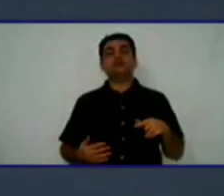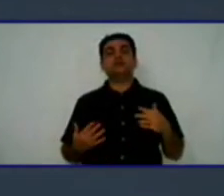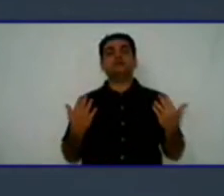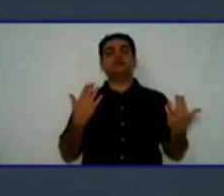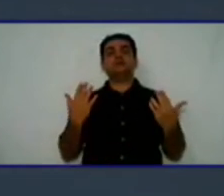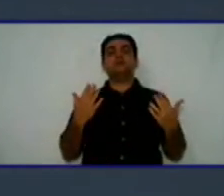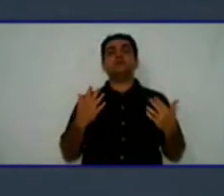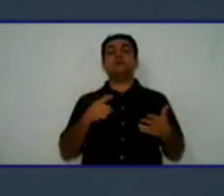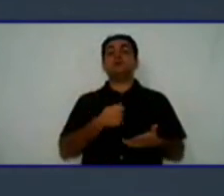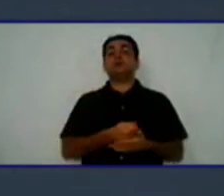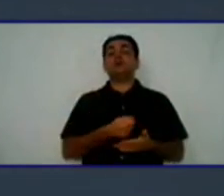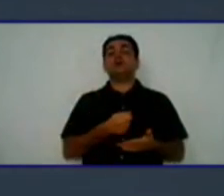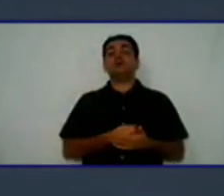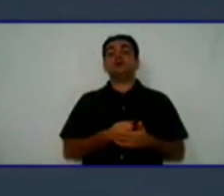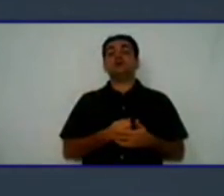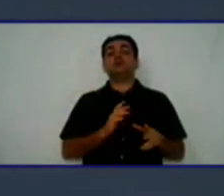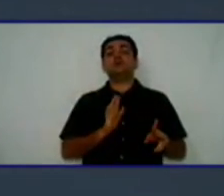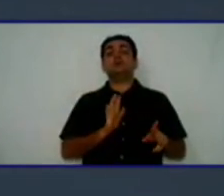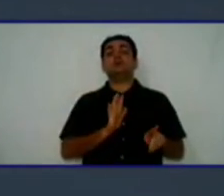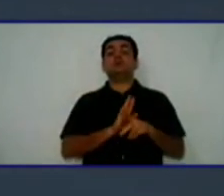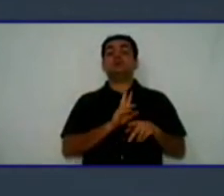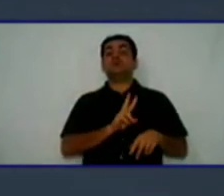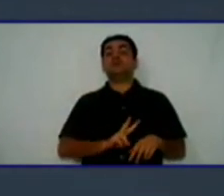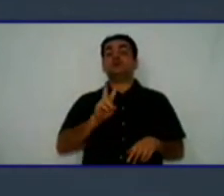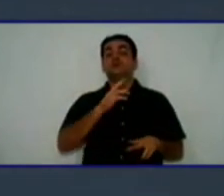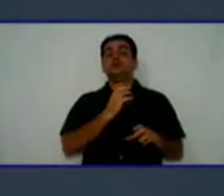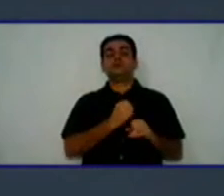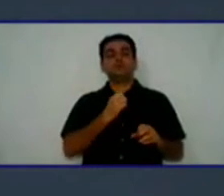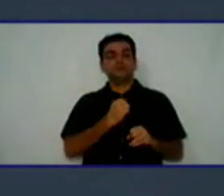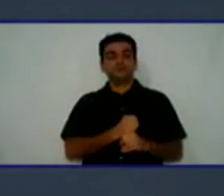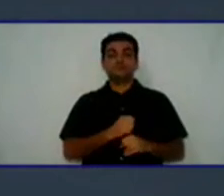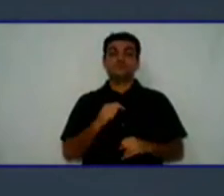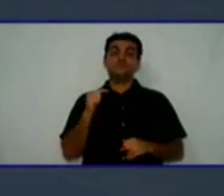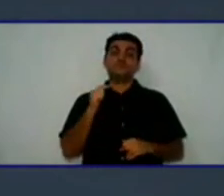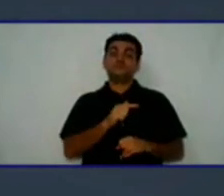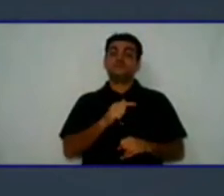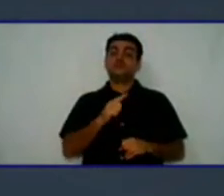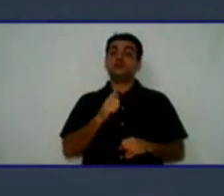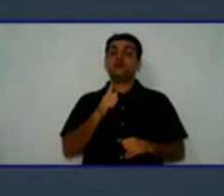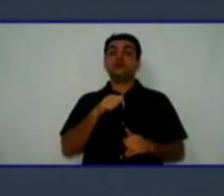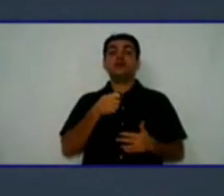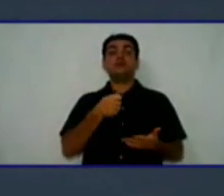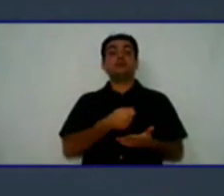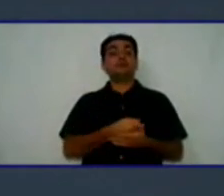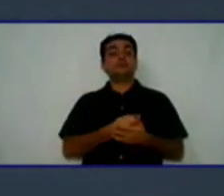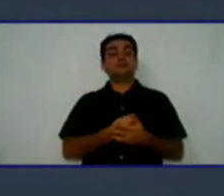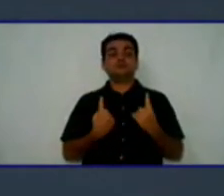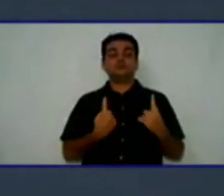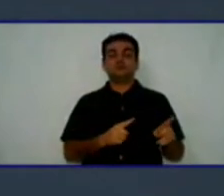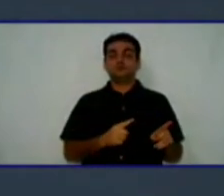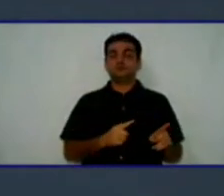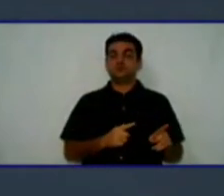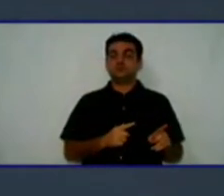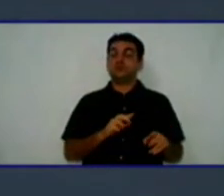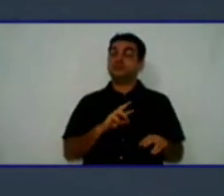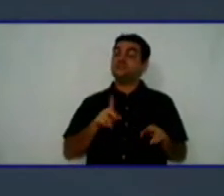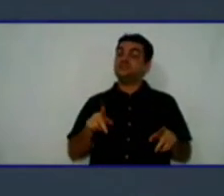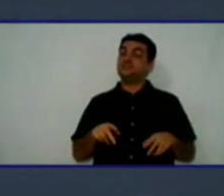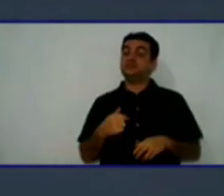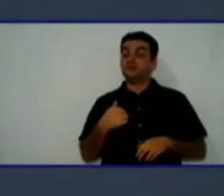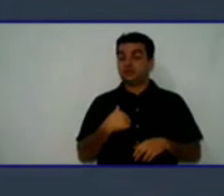veiculada por uma obrigação dotada de valor econômico que tem caráter sancionatório, de modo que, em